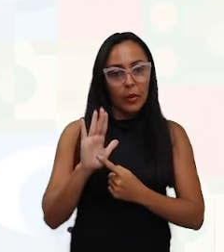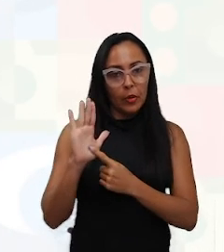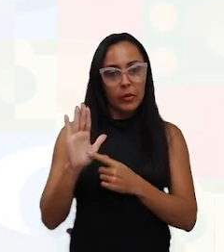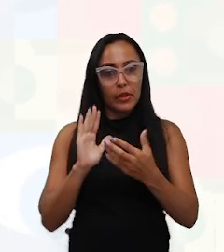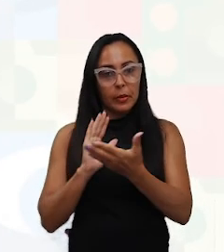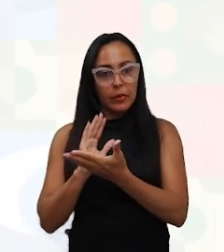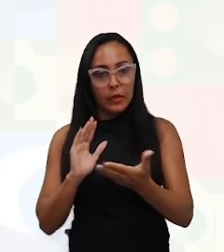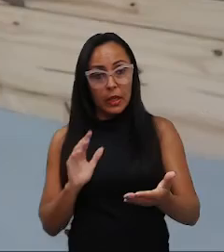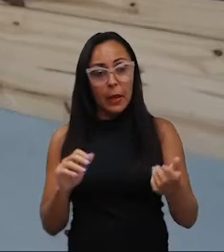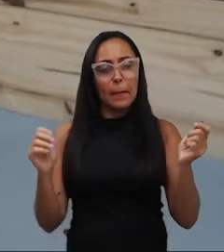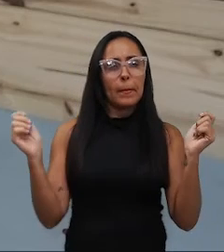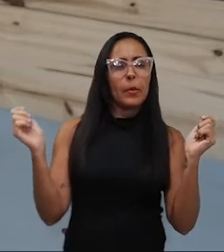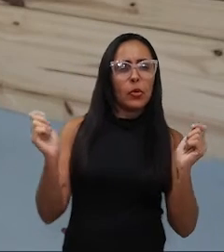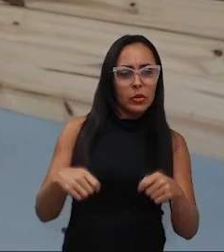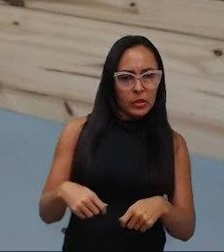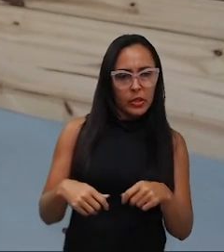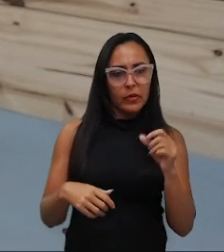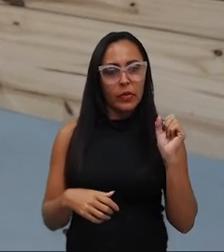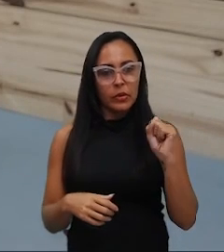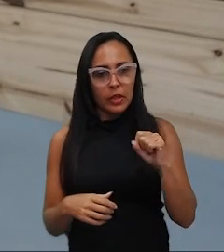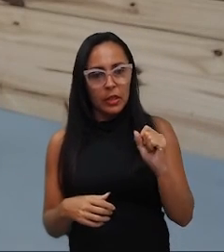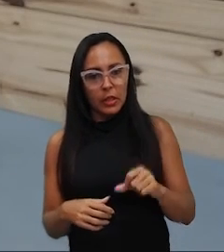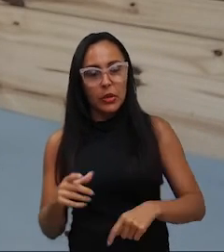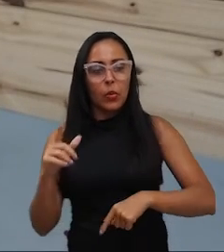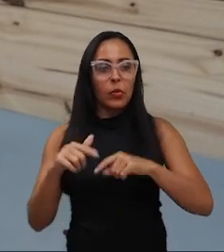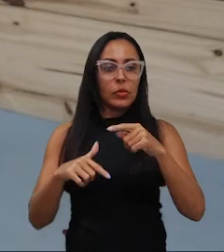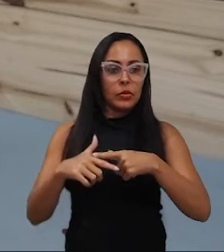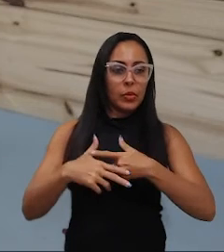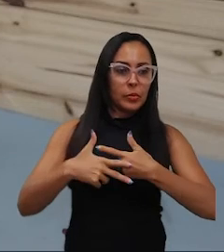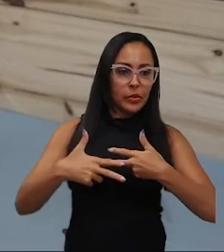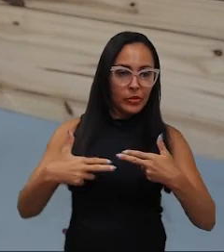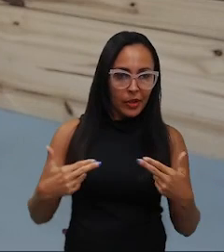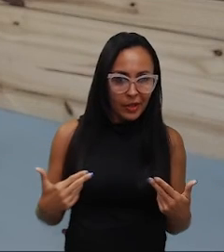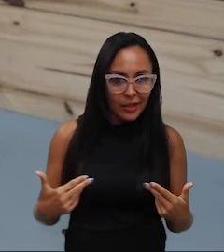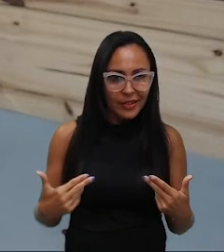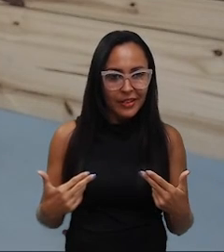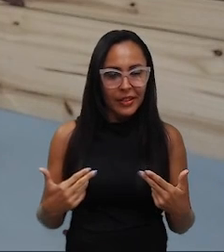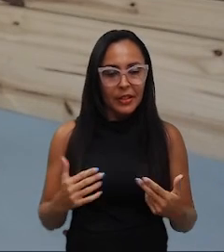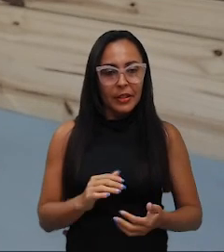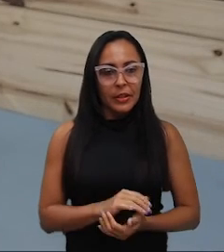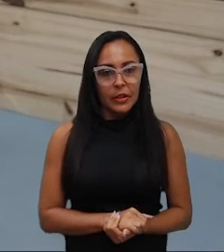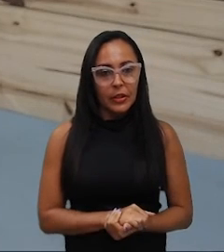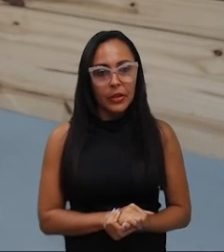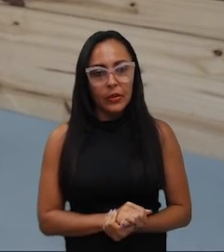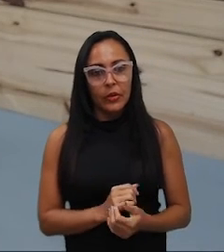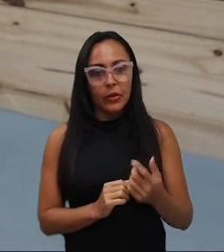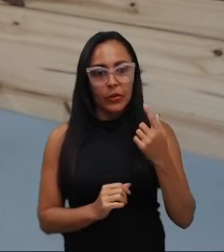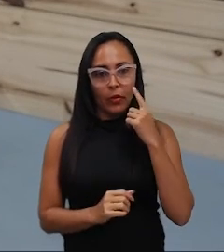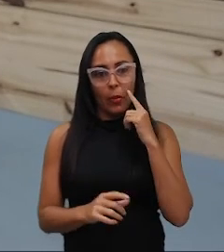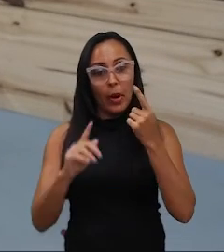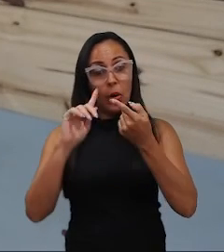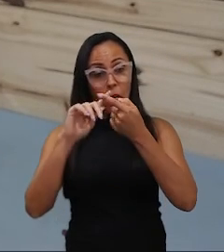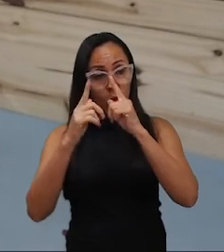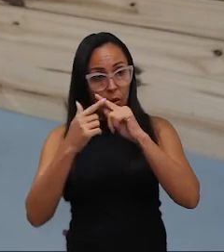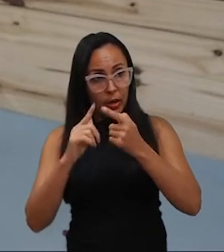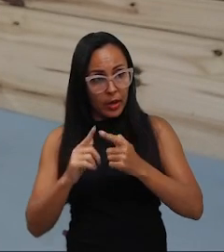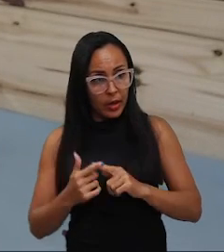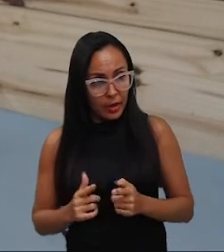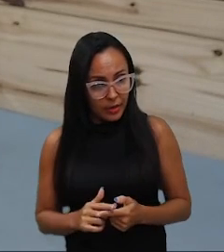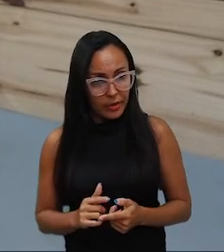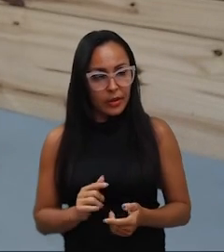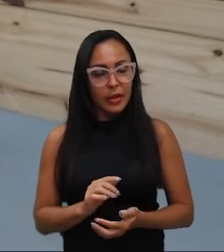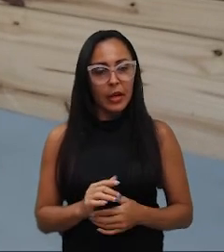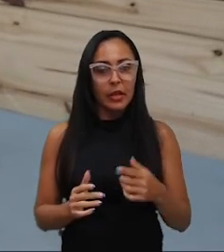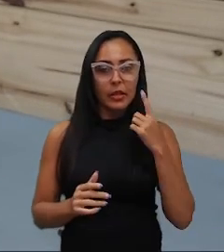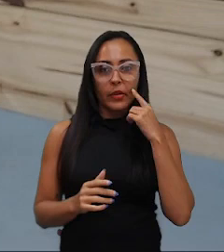tem a possibilidade de a gente colocar os objetos, né, de forma coerente, com as medidas exatas, através